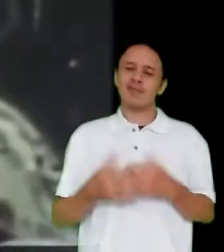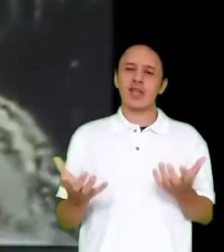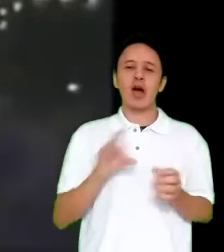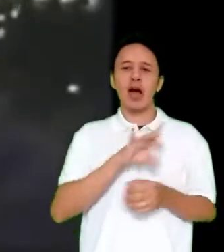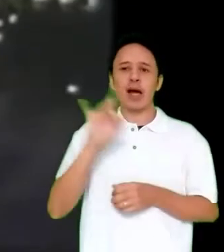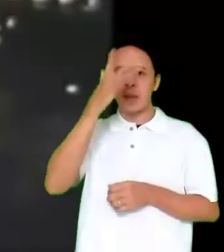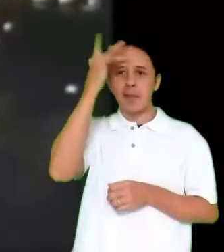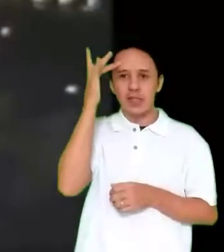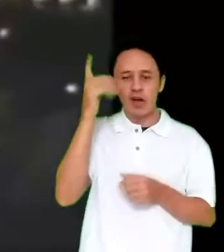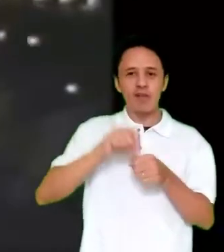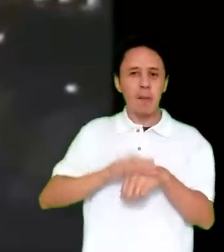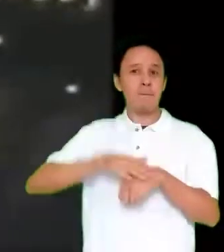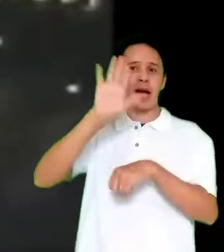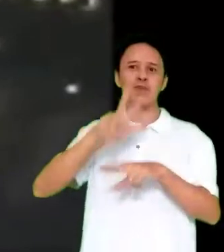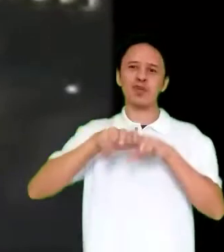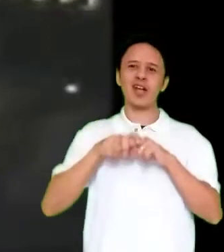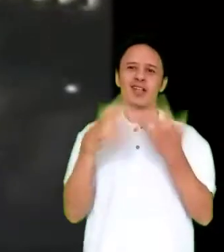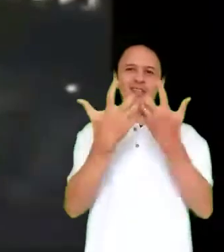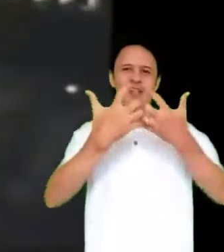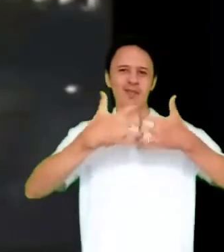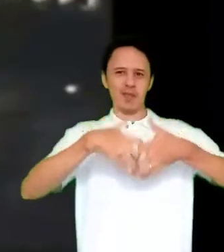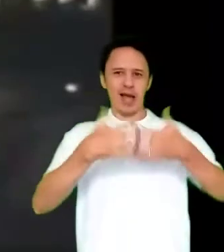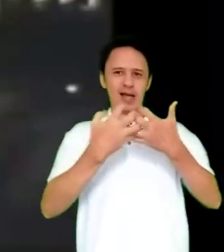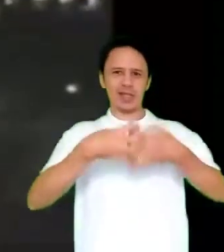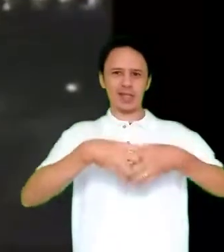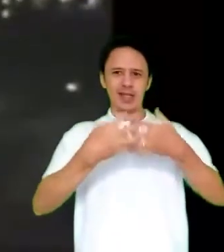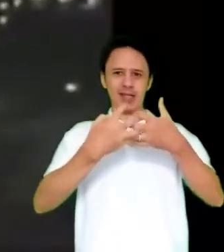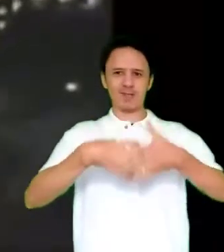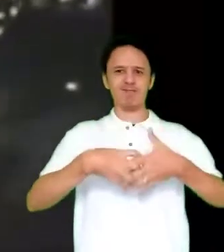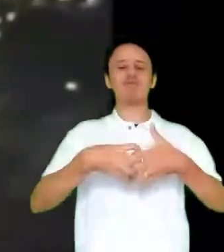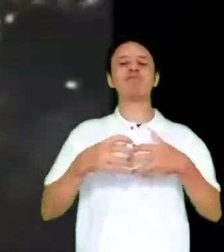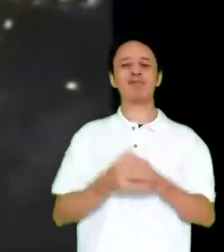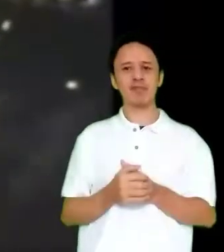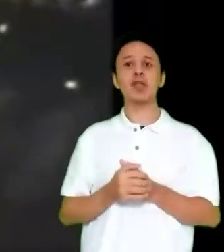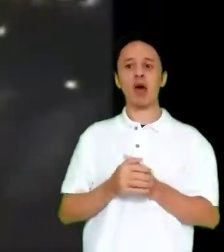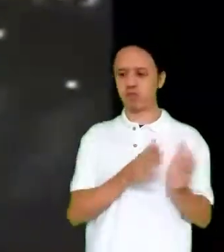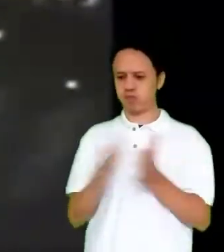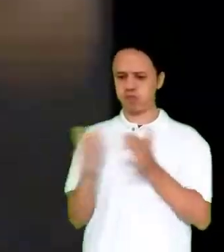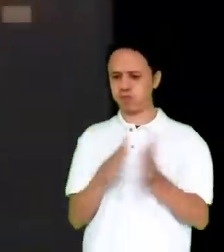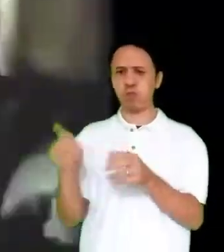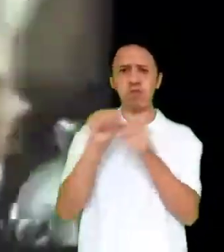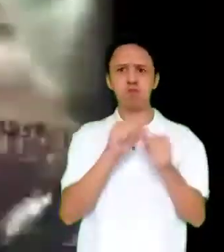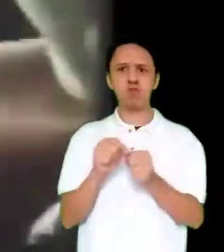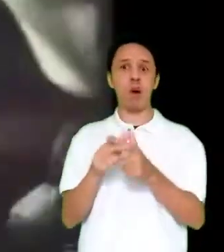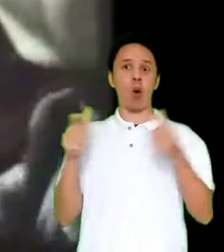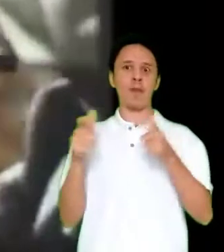Dessa forma, cada homem produzia mais graças à máquina, e sua produtividade cresceu.